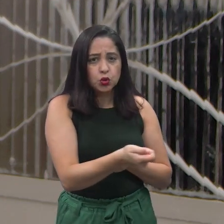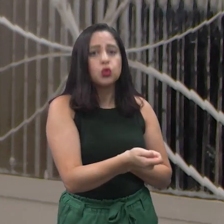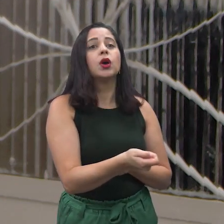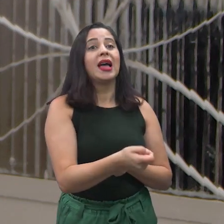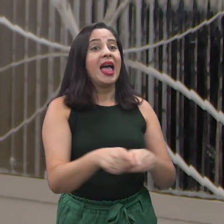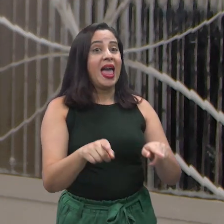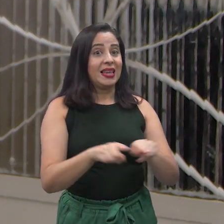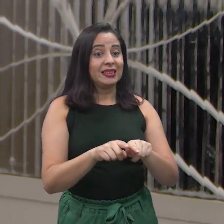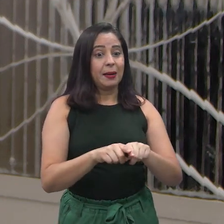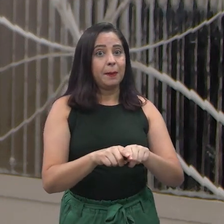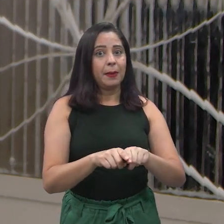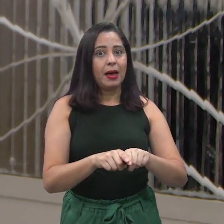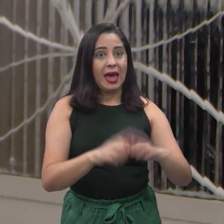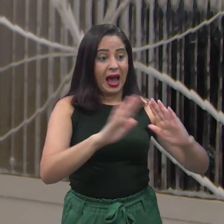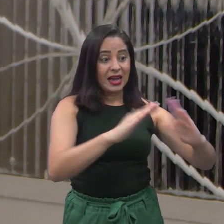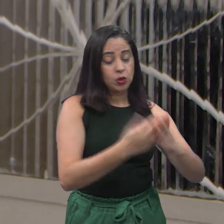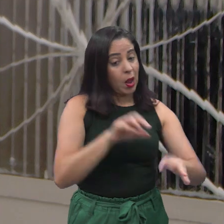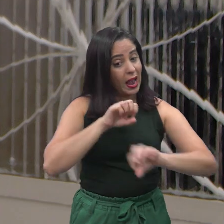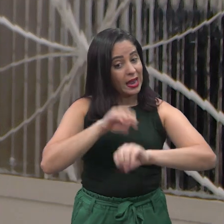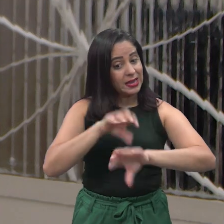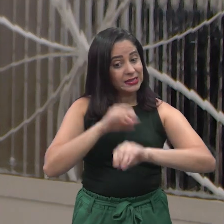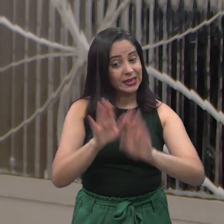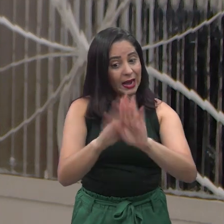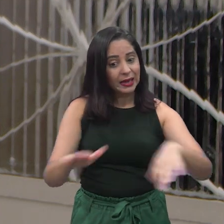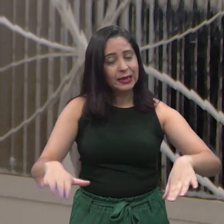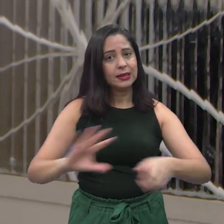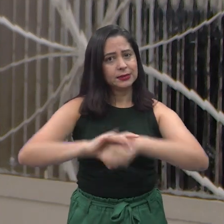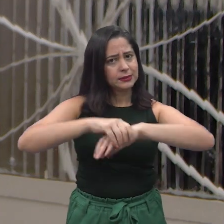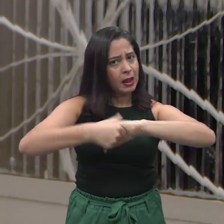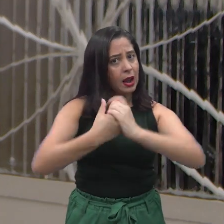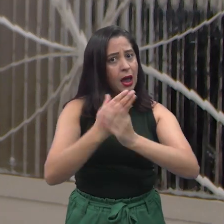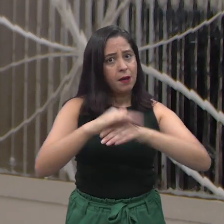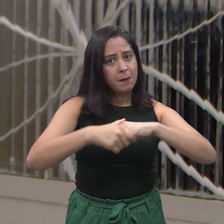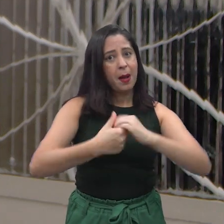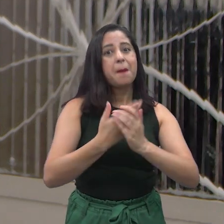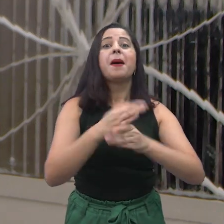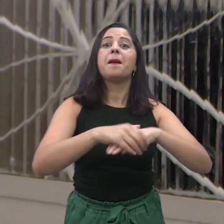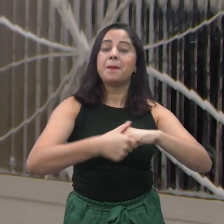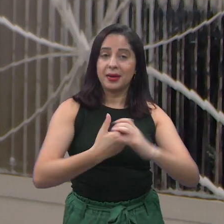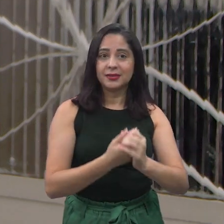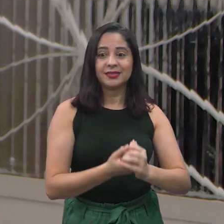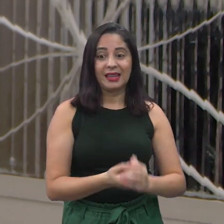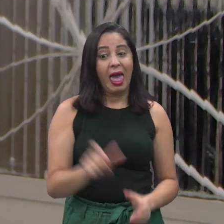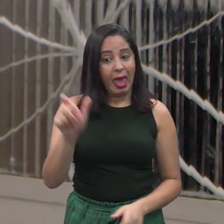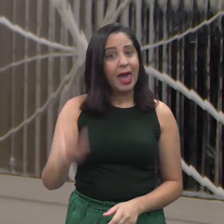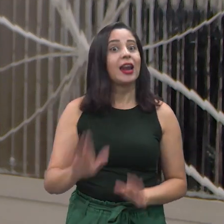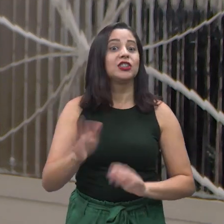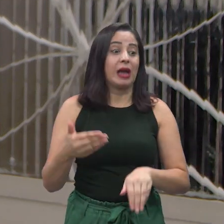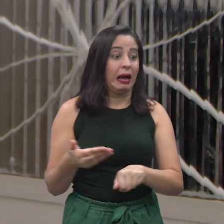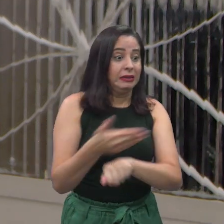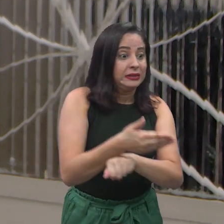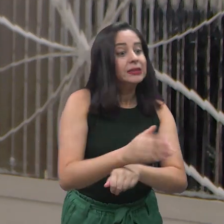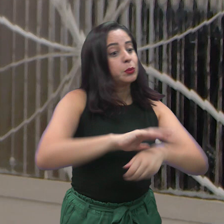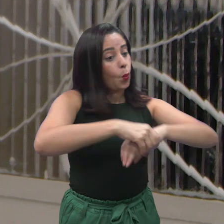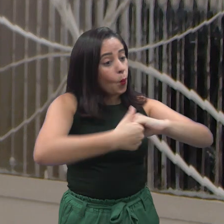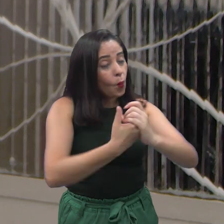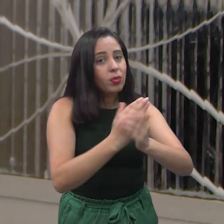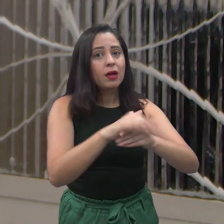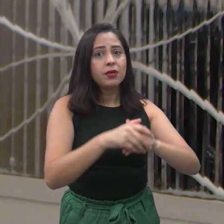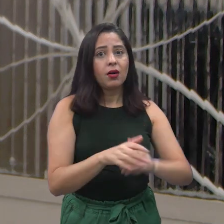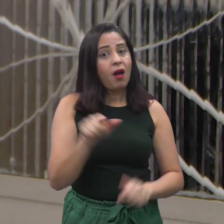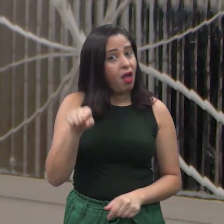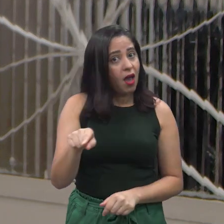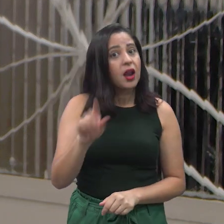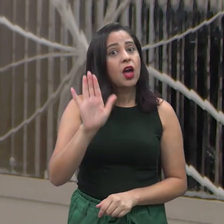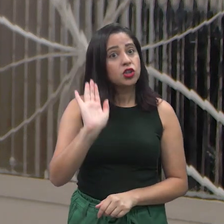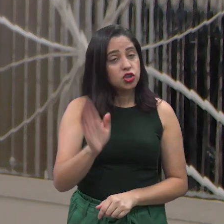das mãos, tanto que a Gabi tem 1 ano e meio, ela já tem a mania, ela vê a torneira, ela começa mão, que ela quer lavar a mão. Então ela tão pequenininha, ela já